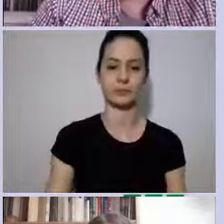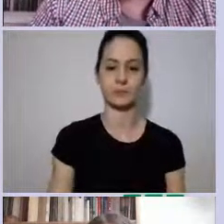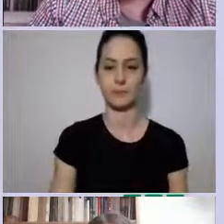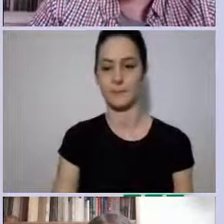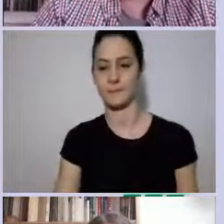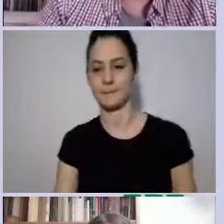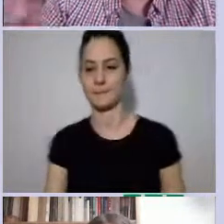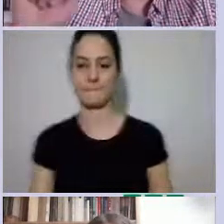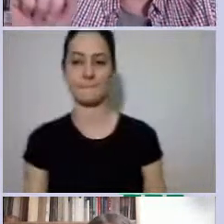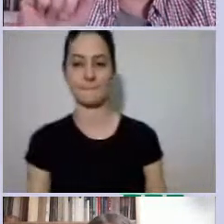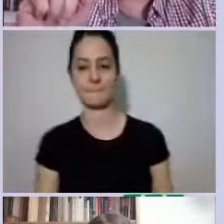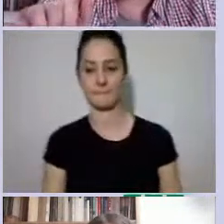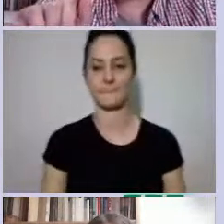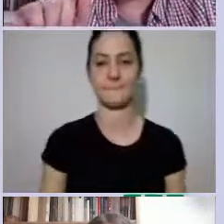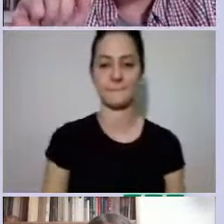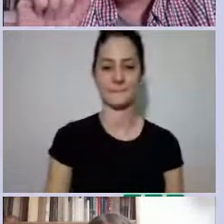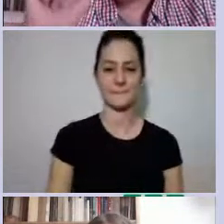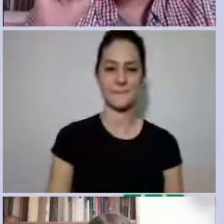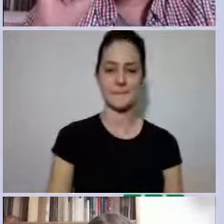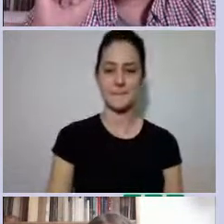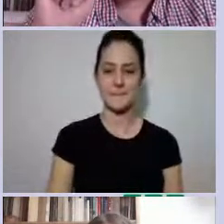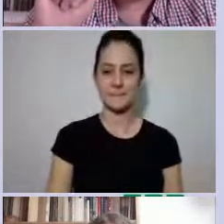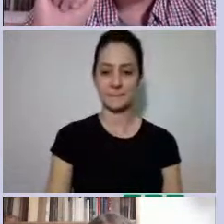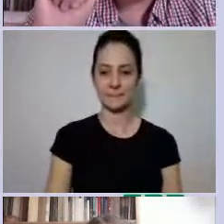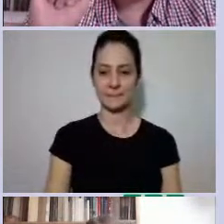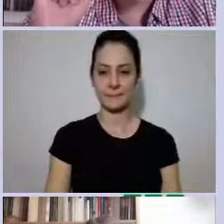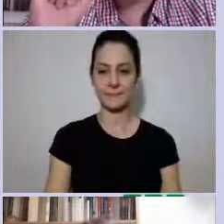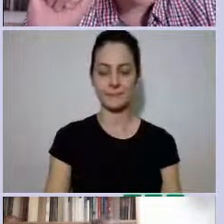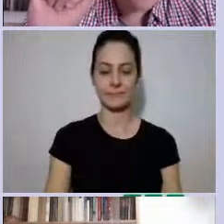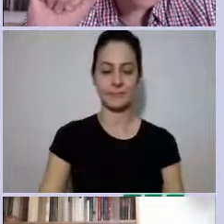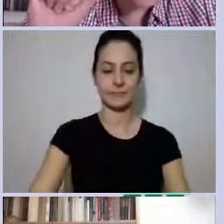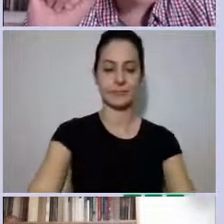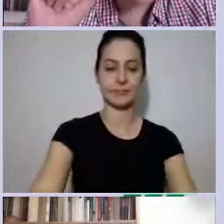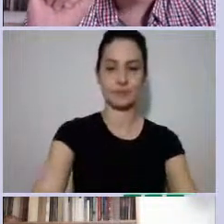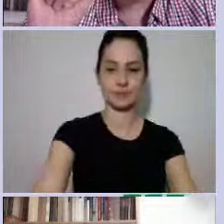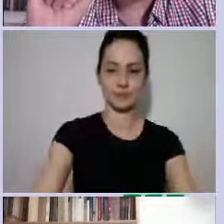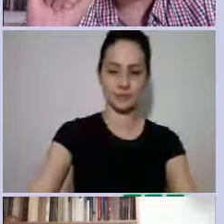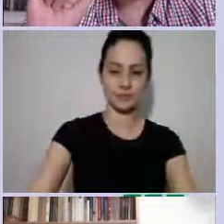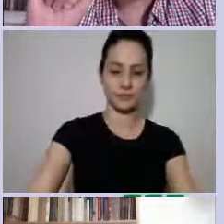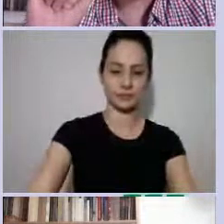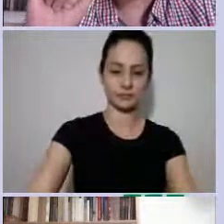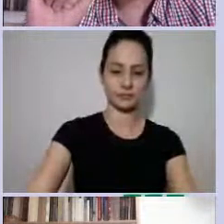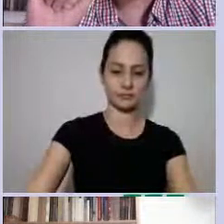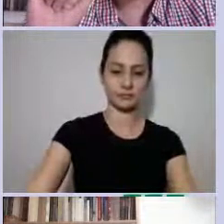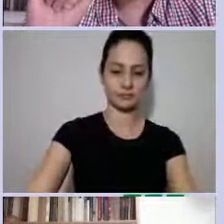eu vou aproveitar que você parou um pouquinho. Você falou borracheira.